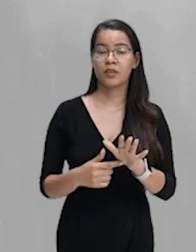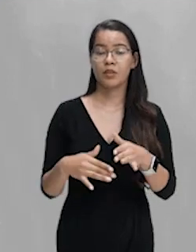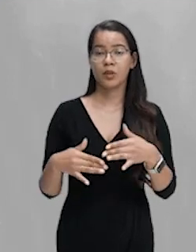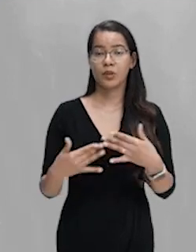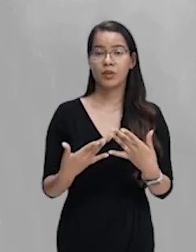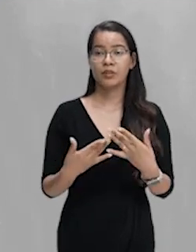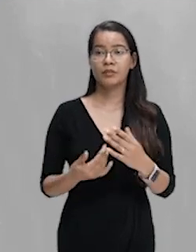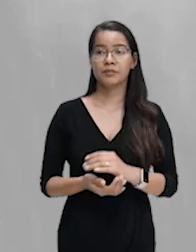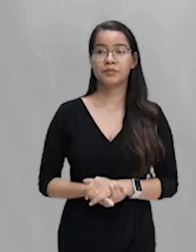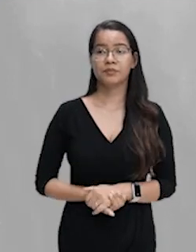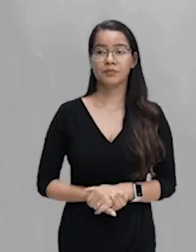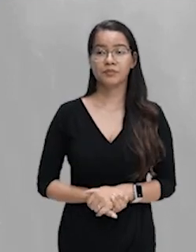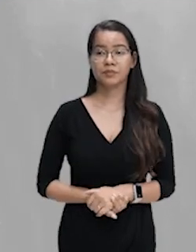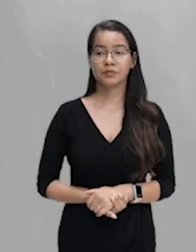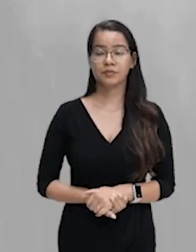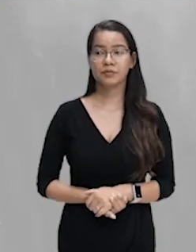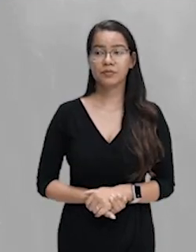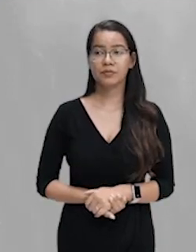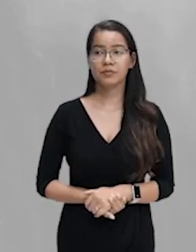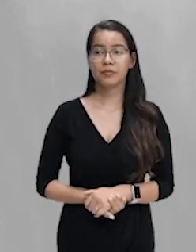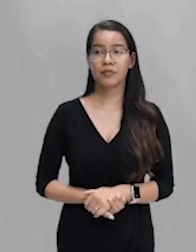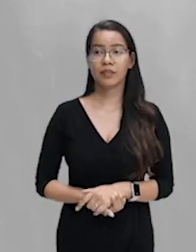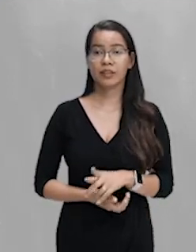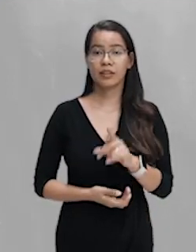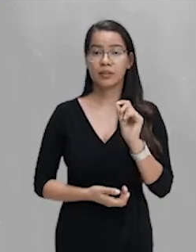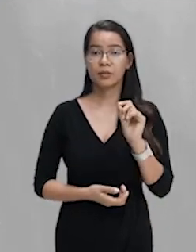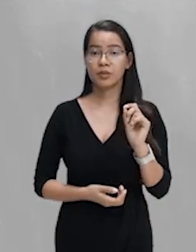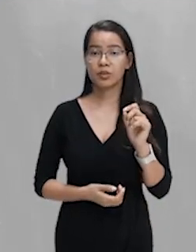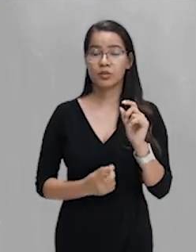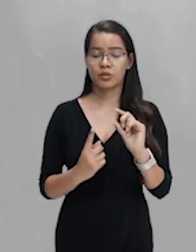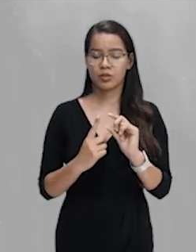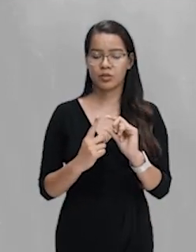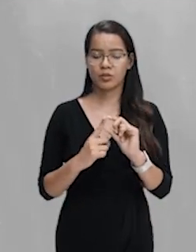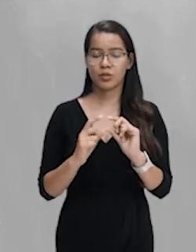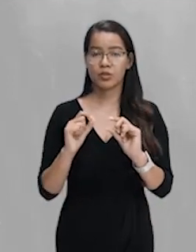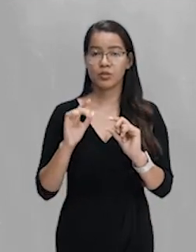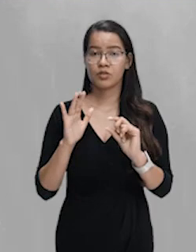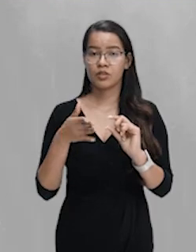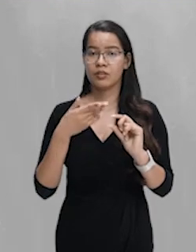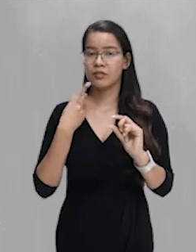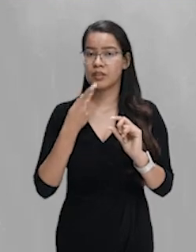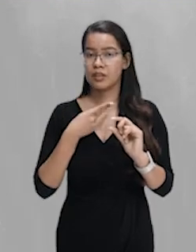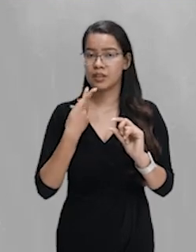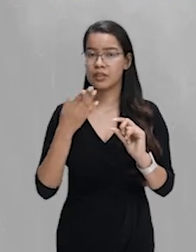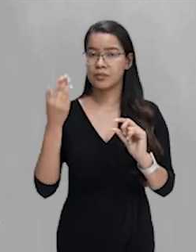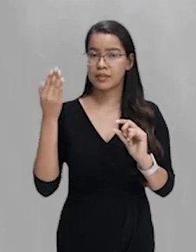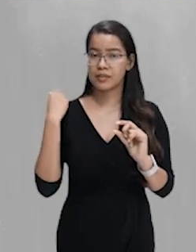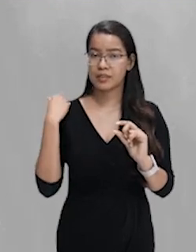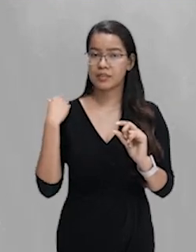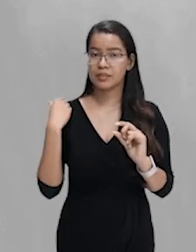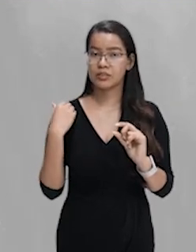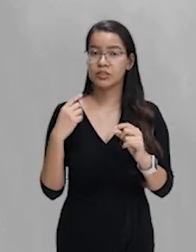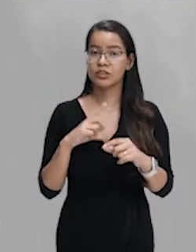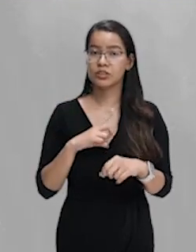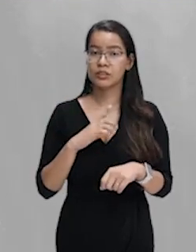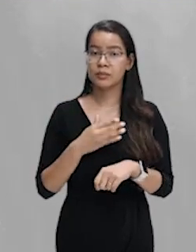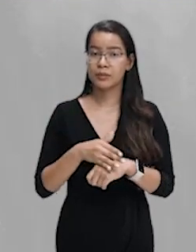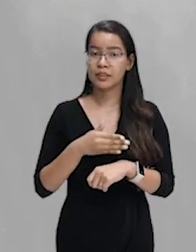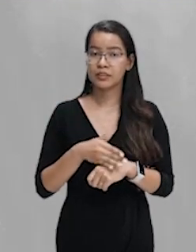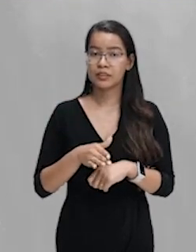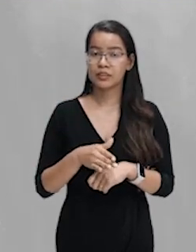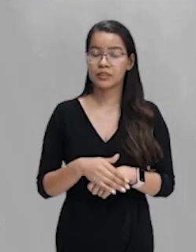o pretérito plusquamperfeito. É exatamente aquele termo que eu falei no slide passado. Havia praticado,